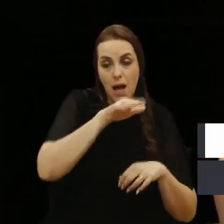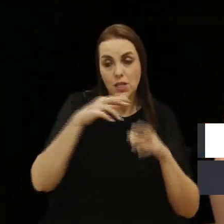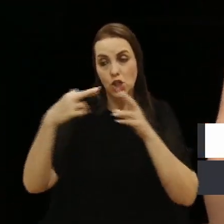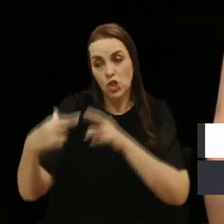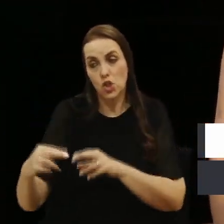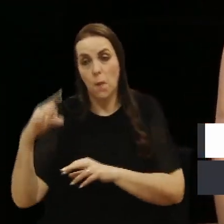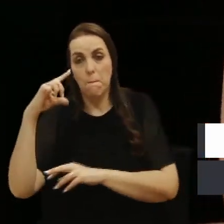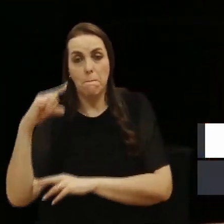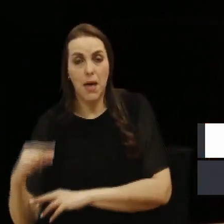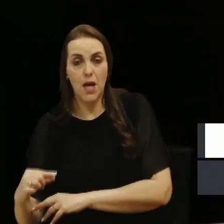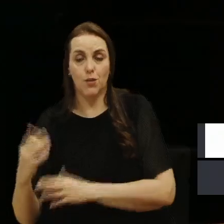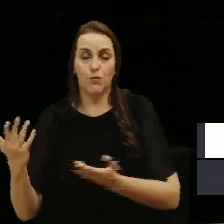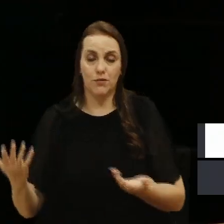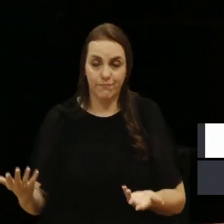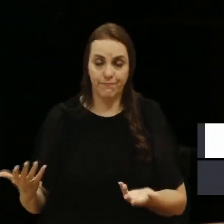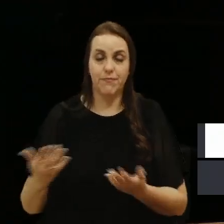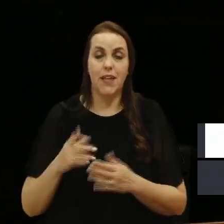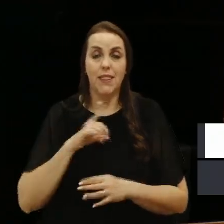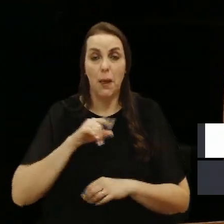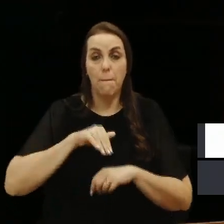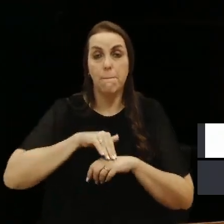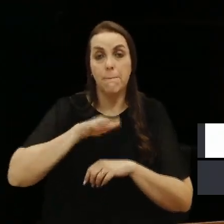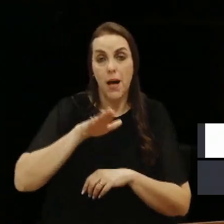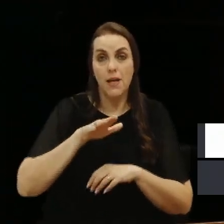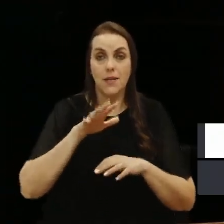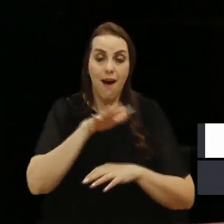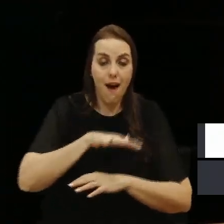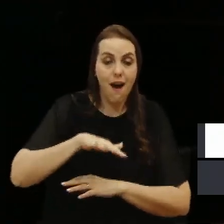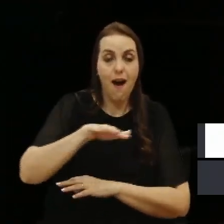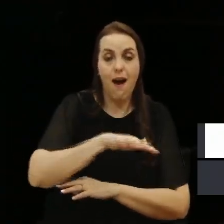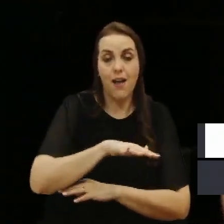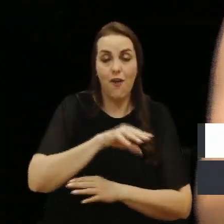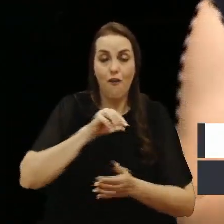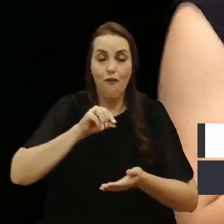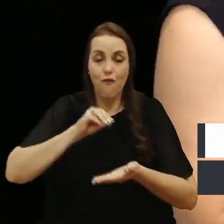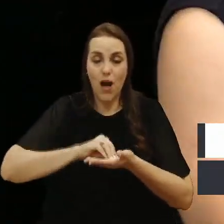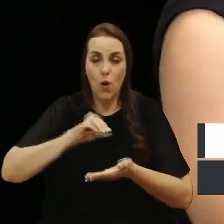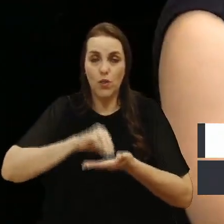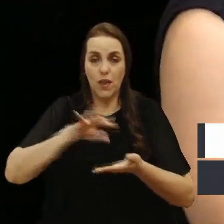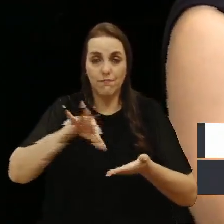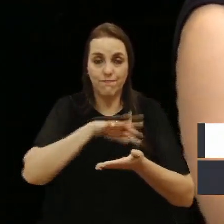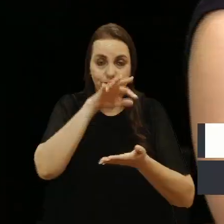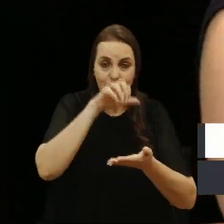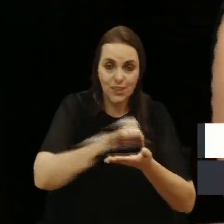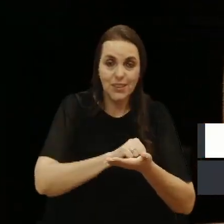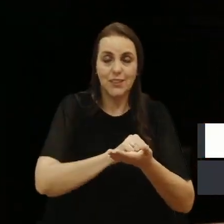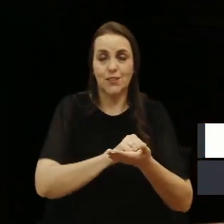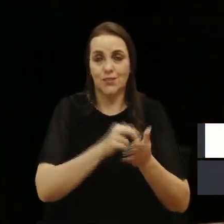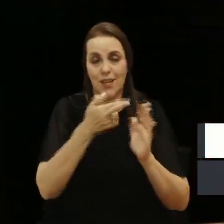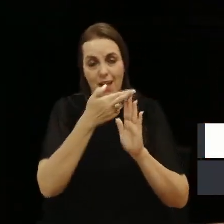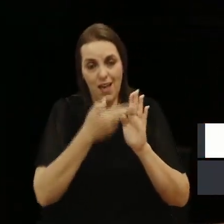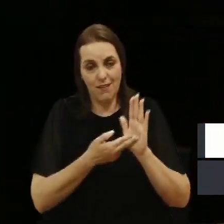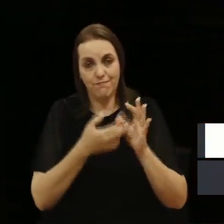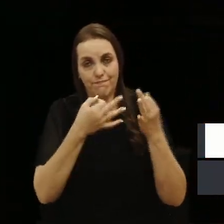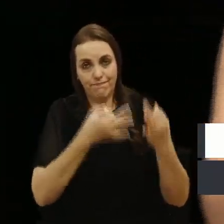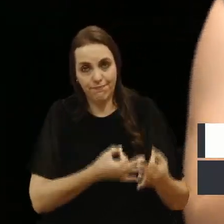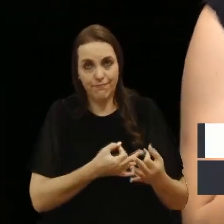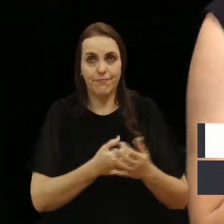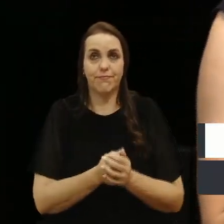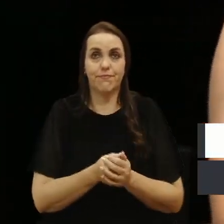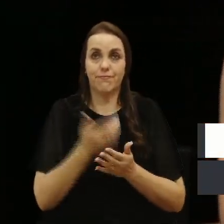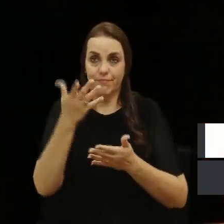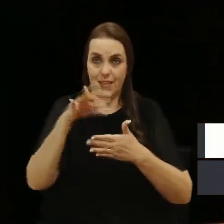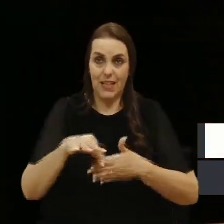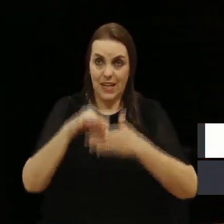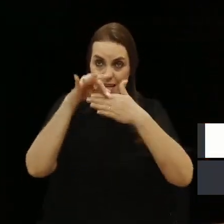Nós vemos algumas regiões com mais áreas irregulares que as outras. E hoje a gente percebe a região sul está aqui, estão aqui as lideranças